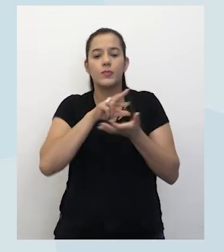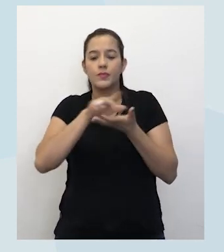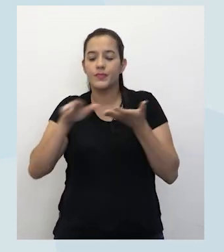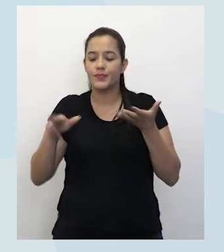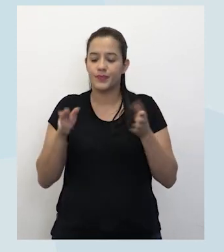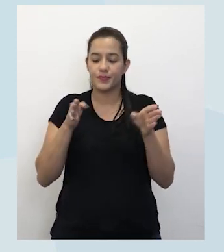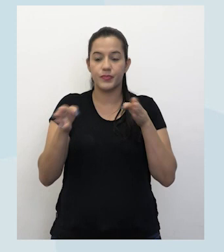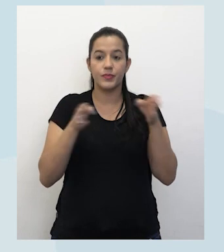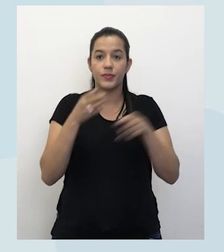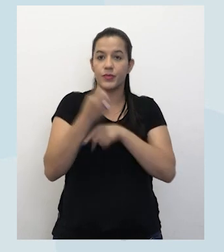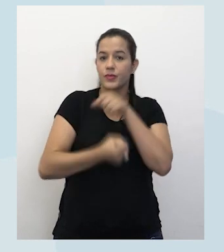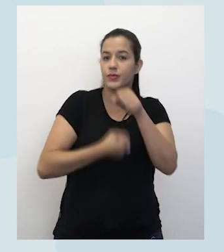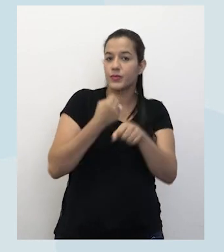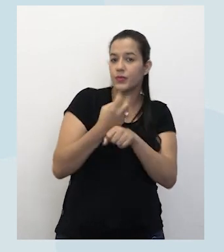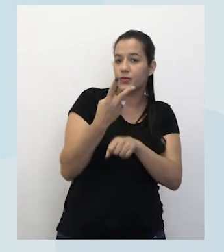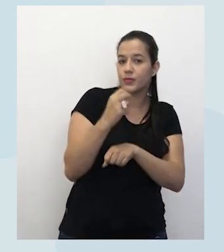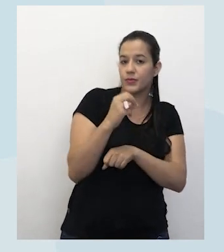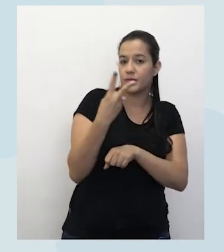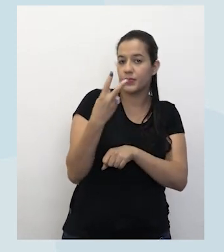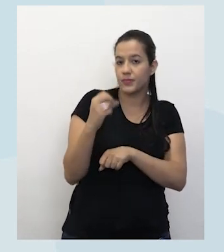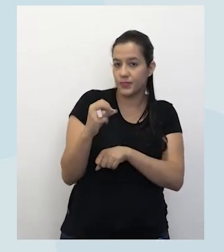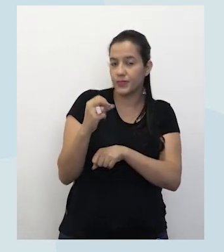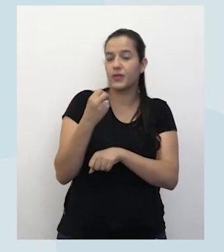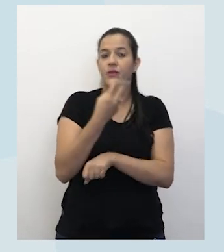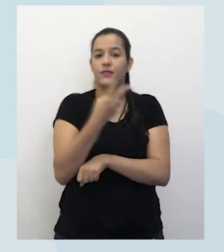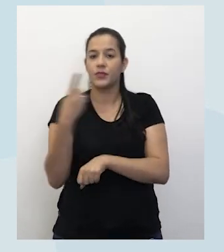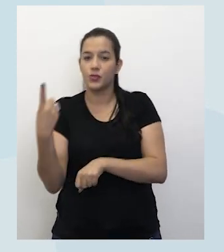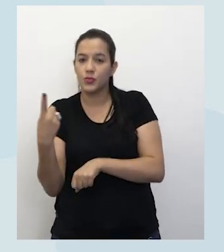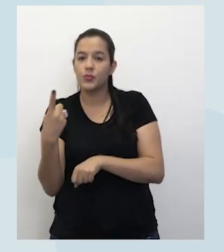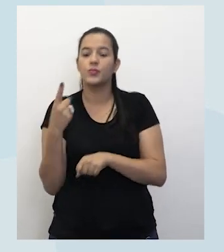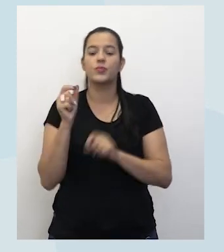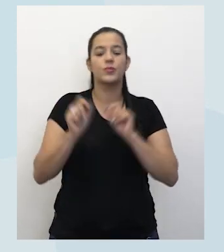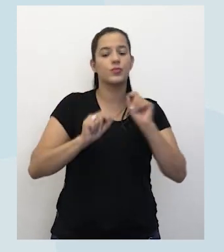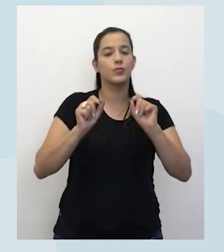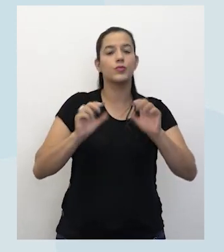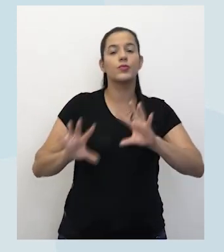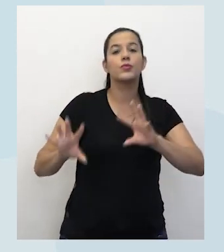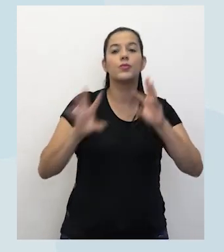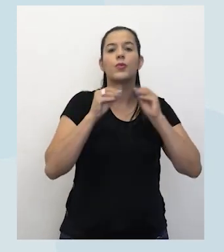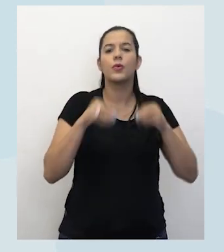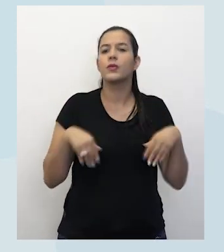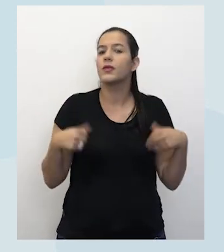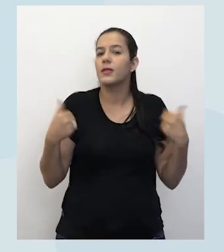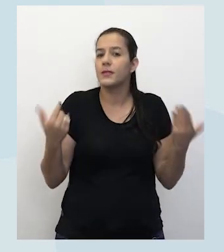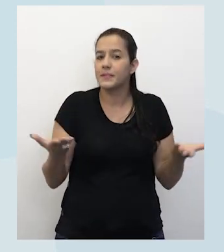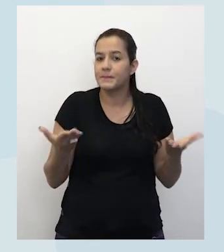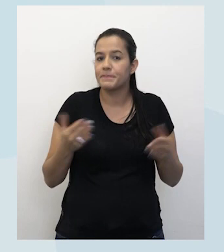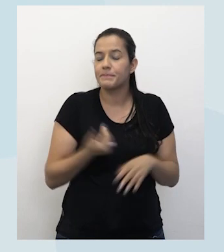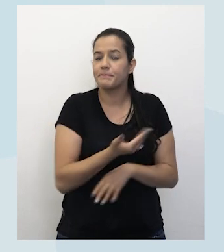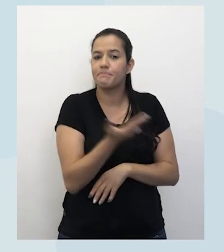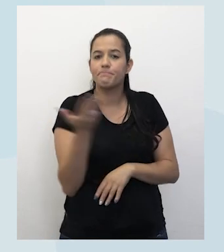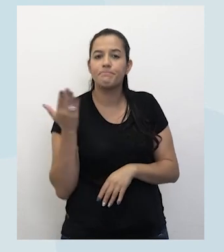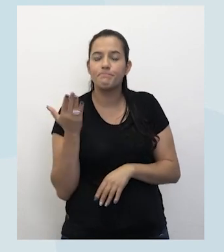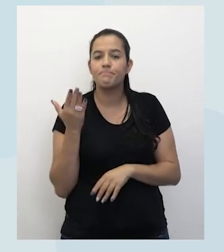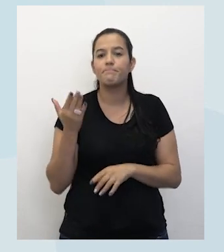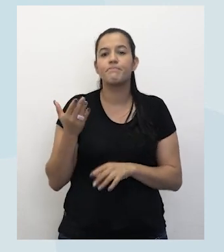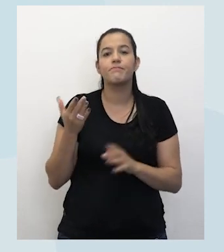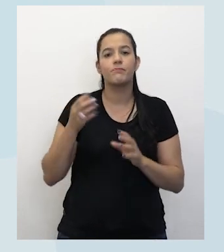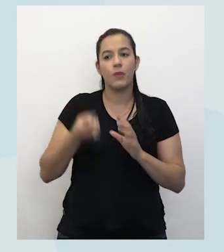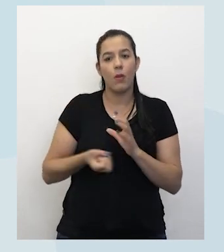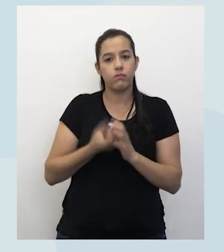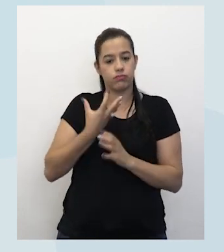de 2020, durante o ano de 2021. Afinal de contas, de que formas essa ou